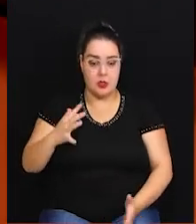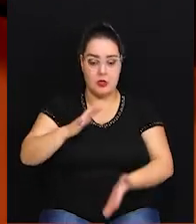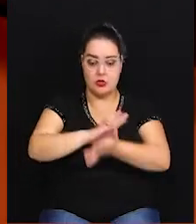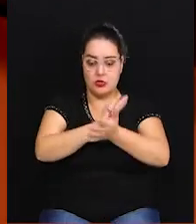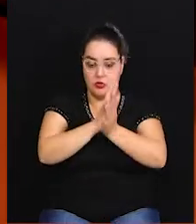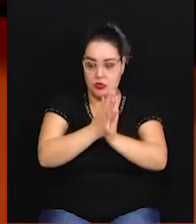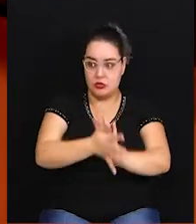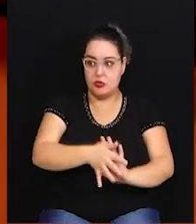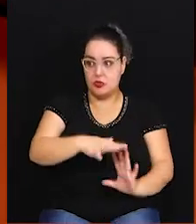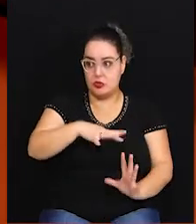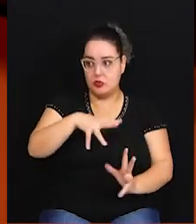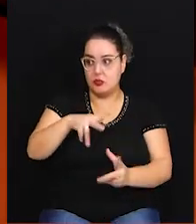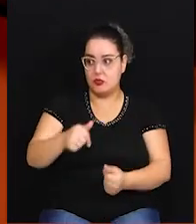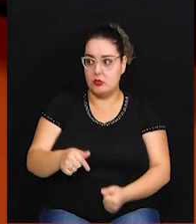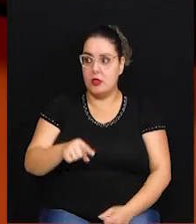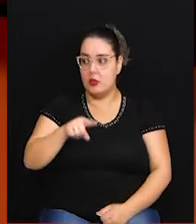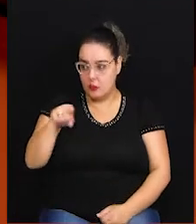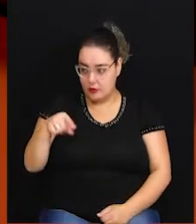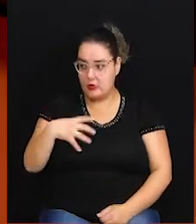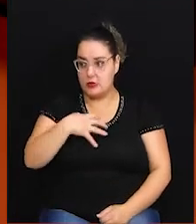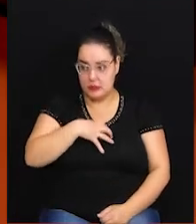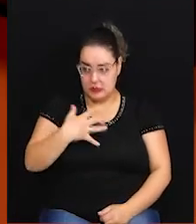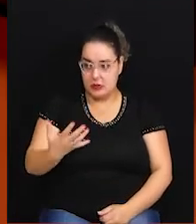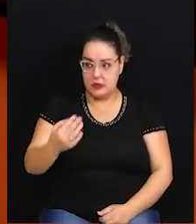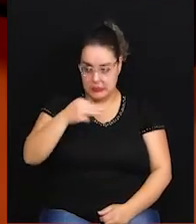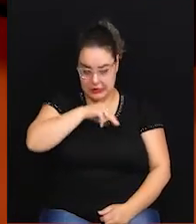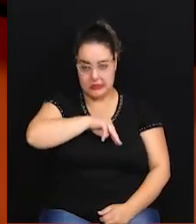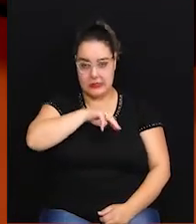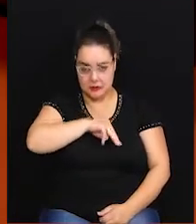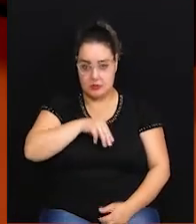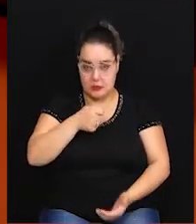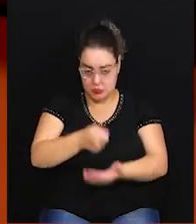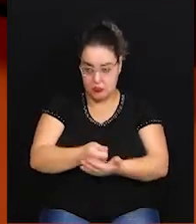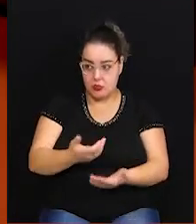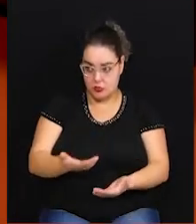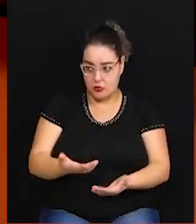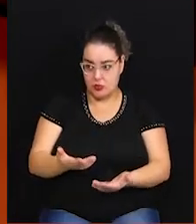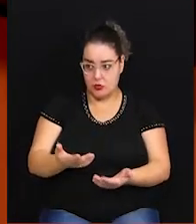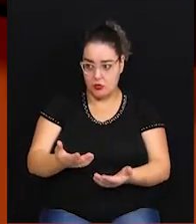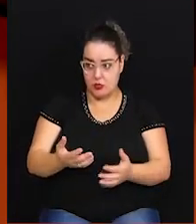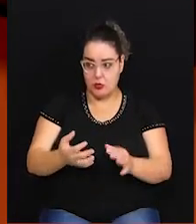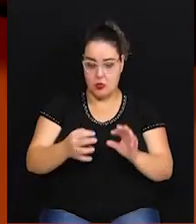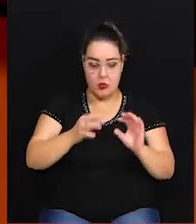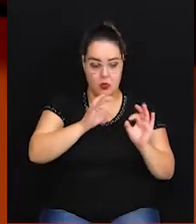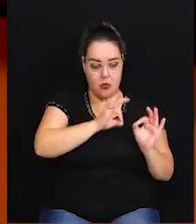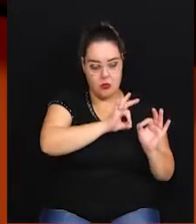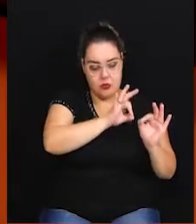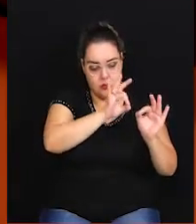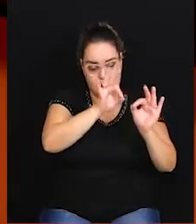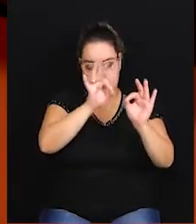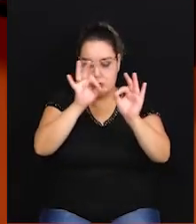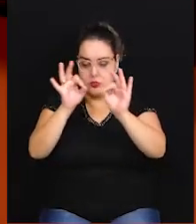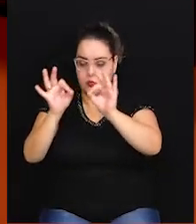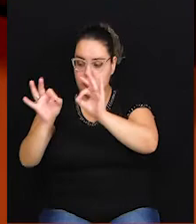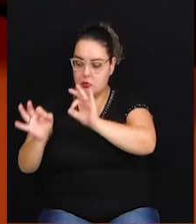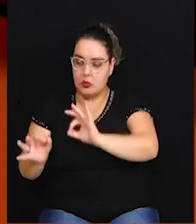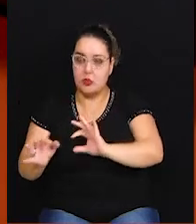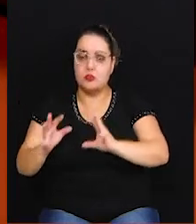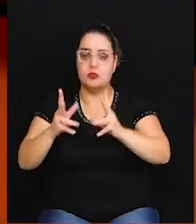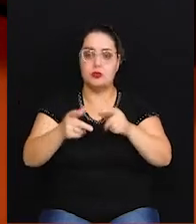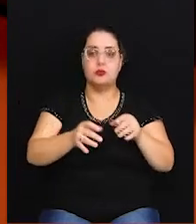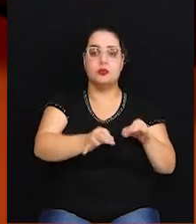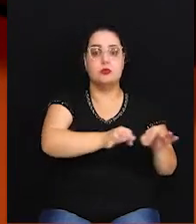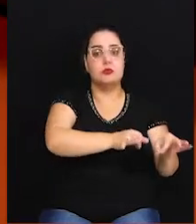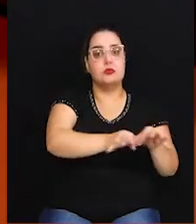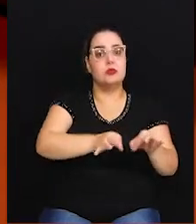o planeta. É o que vocês sentem? Essa missão está sendo cumprida, né? Observando toda essa